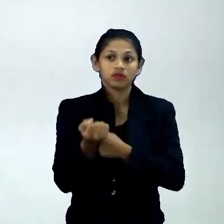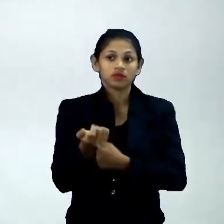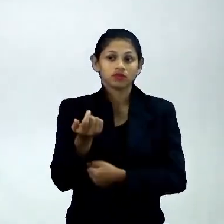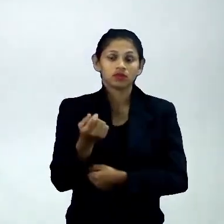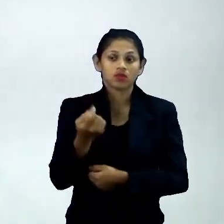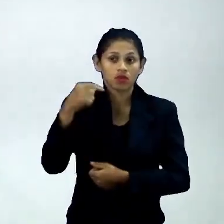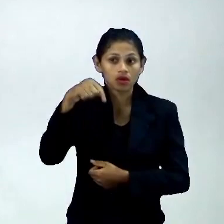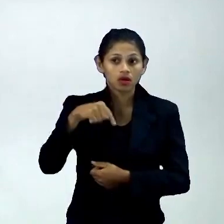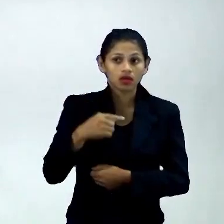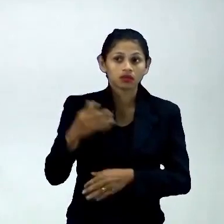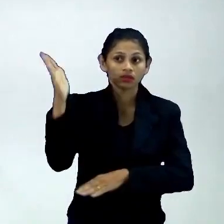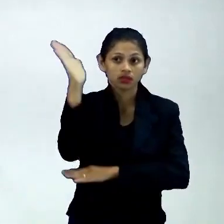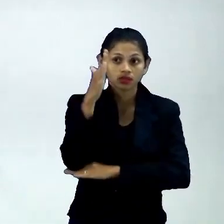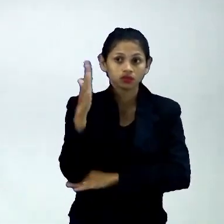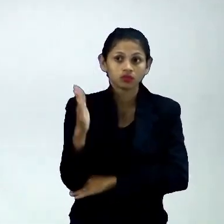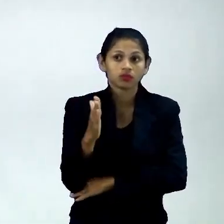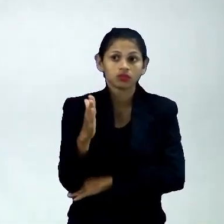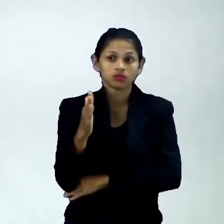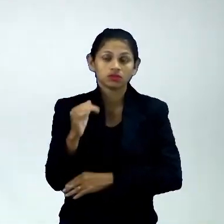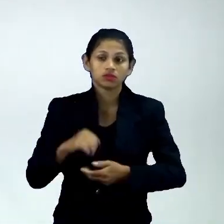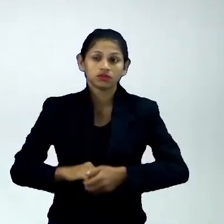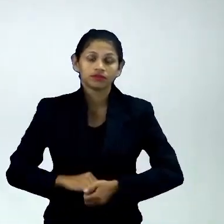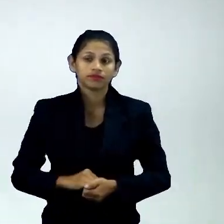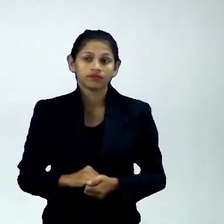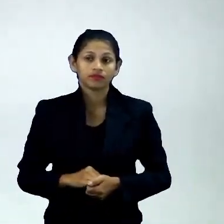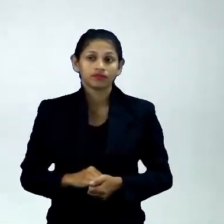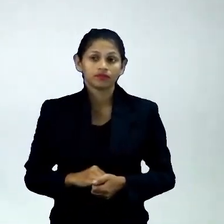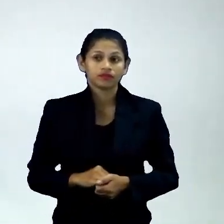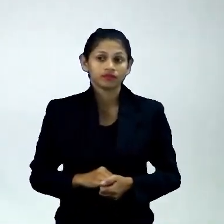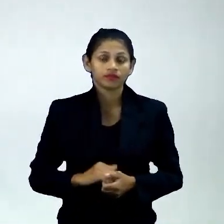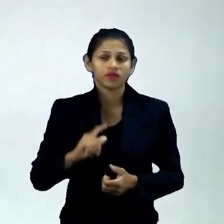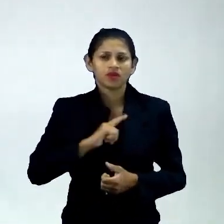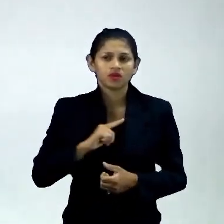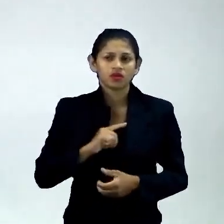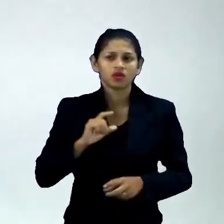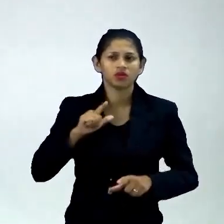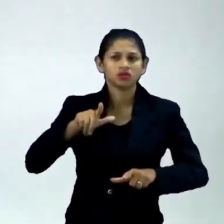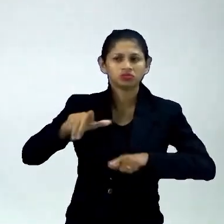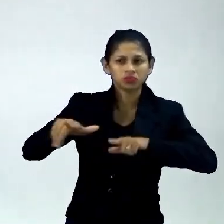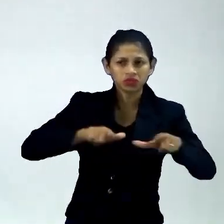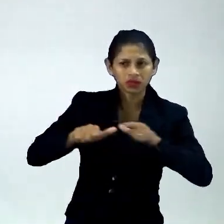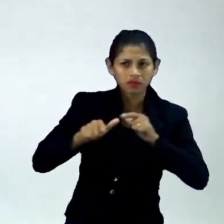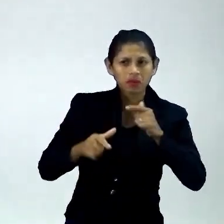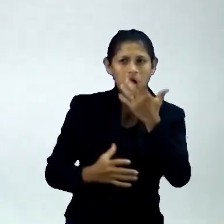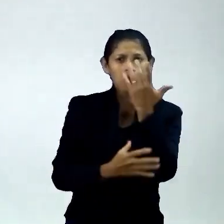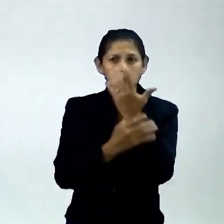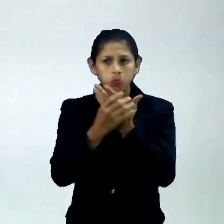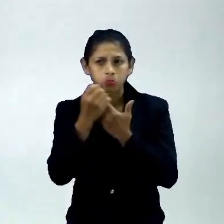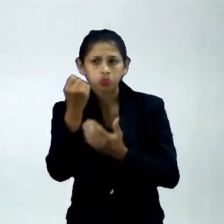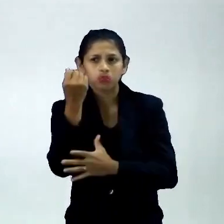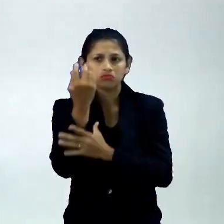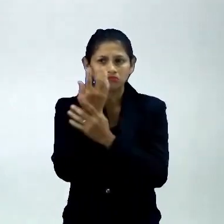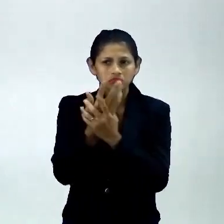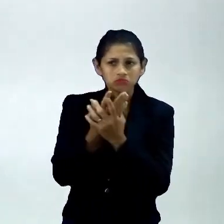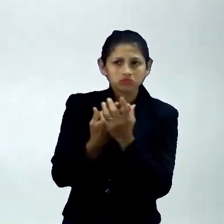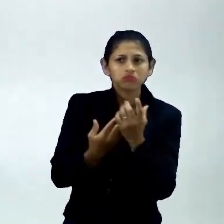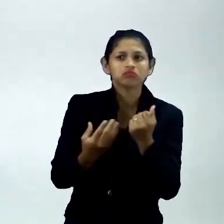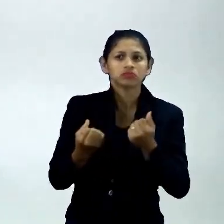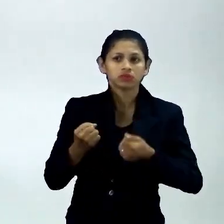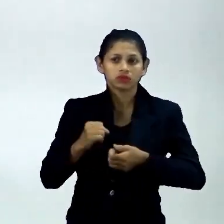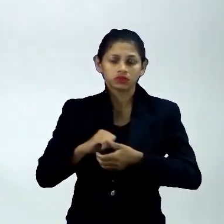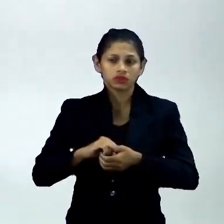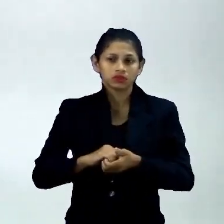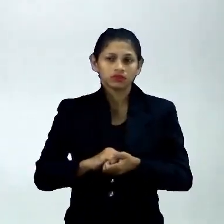vocês viram, a gente era uma colônia portuguesa, Ainda tinha muito trabalho braçal, ainda tinha muita preocupação com a mão de obra ali